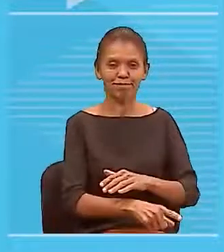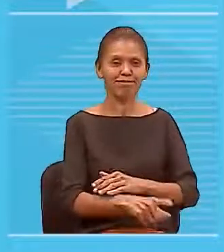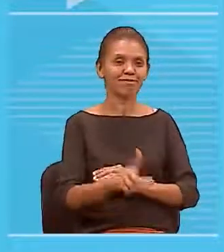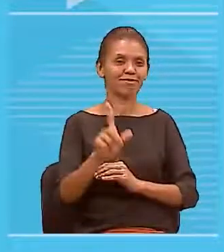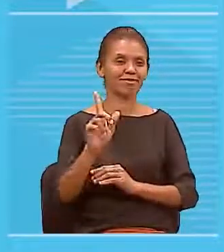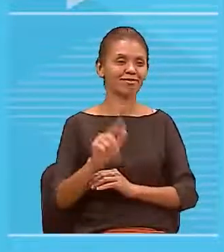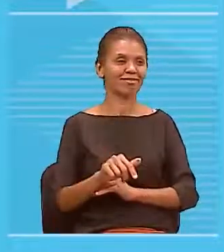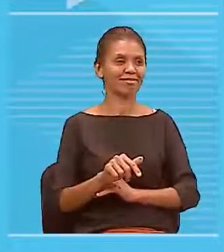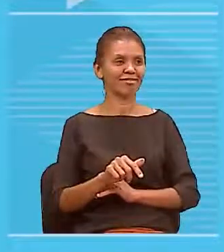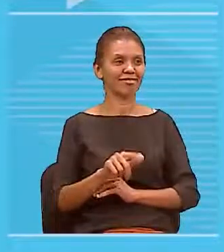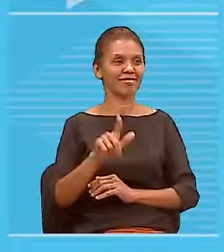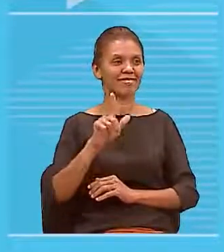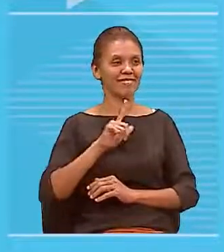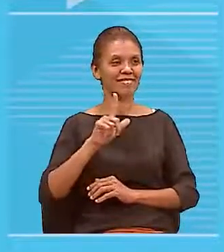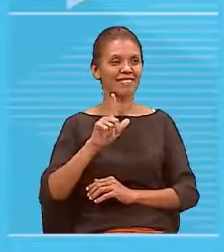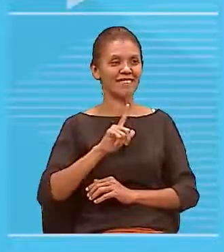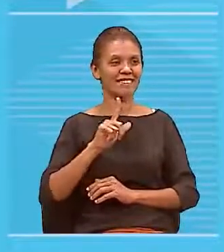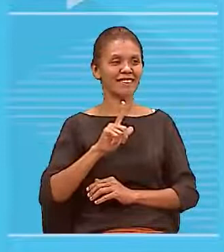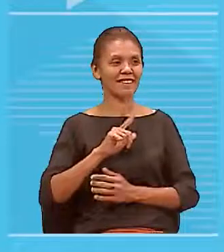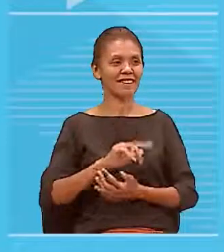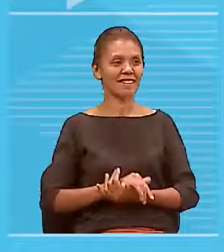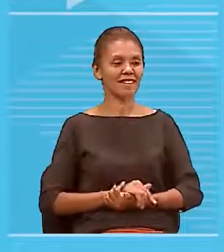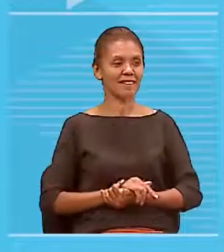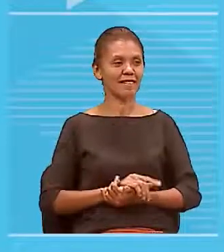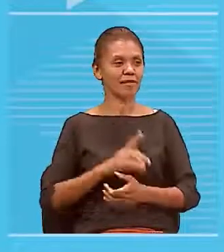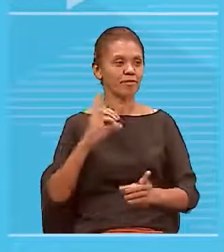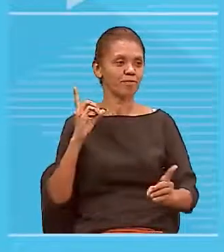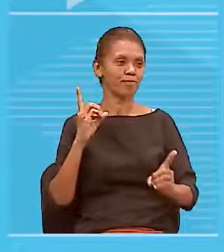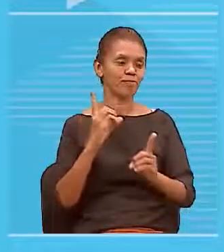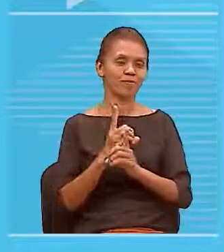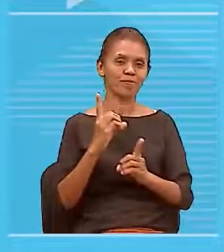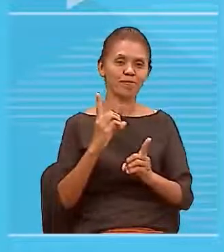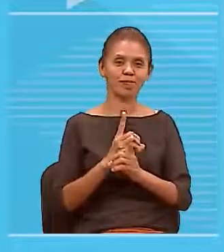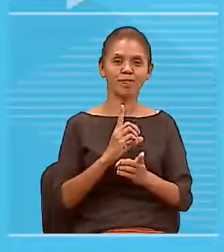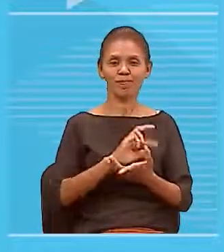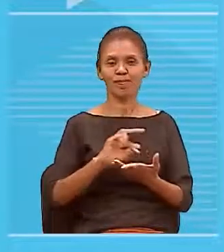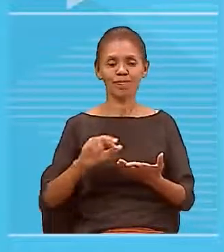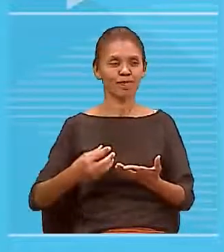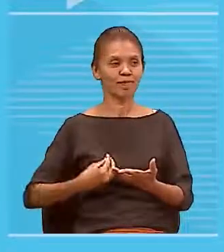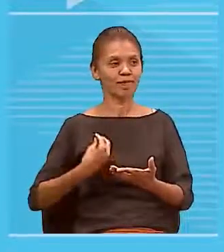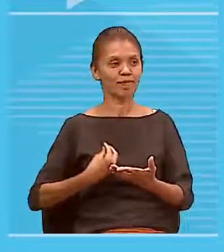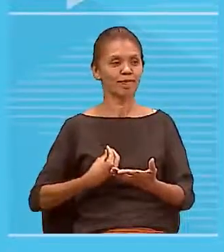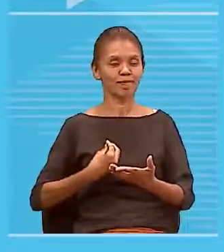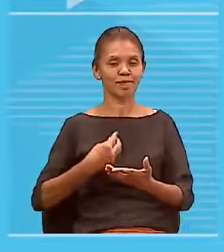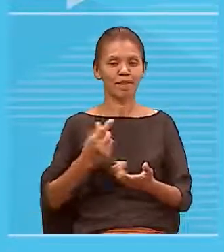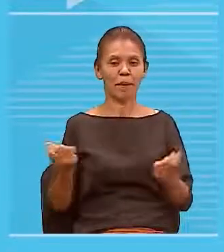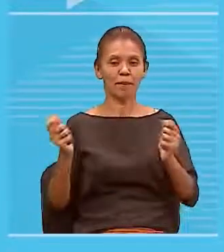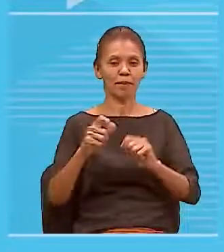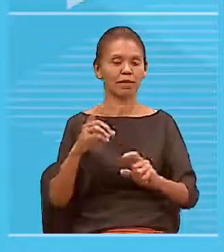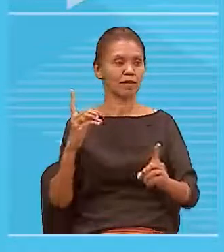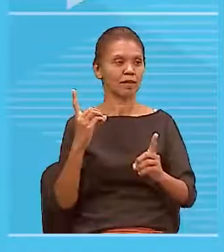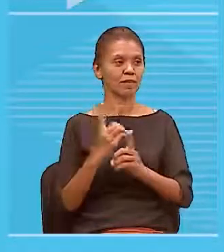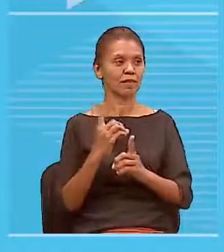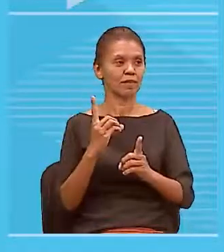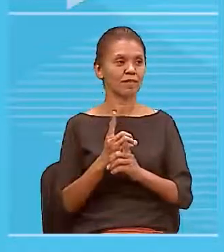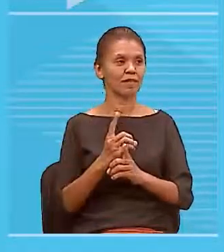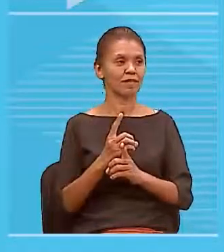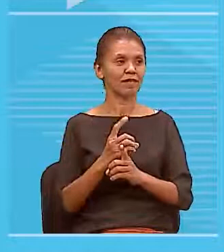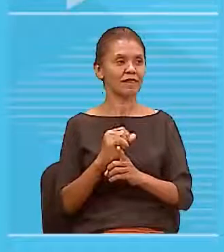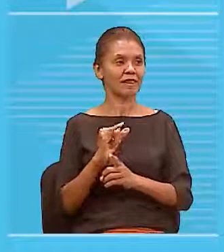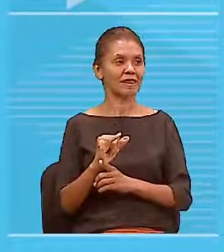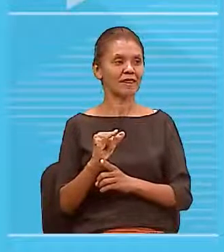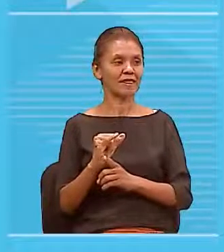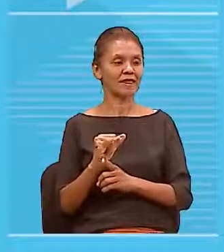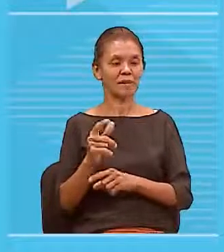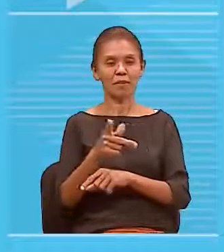Então, existe esse endereço, a gente encontra essas espécies. Se eu quiser pegar um juriti, um avoante,